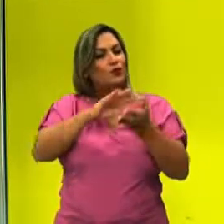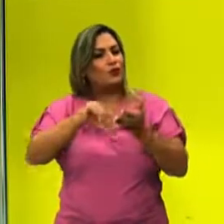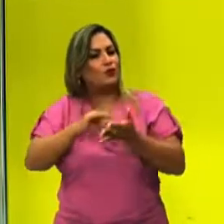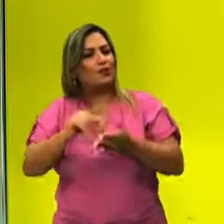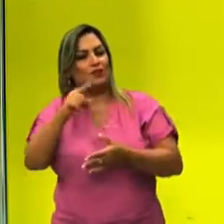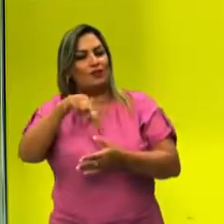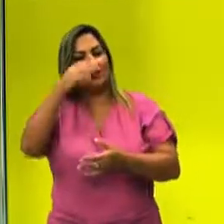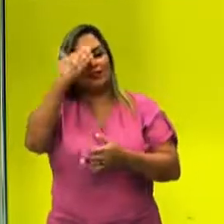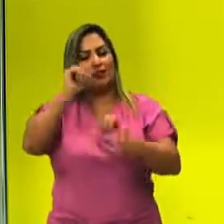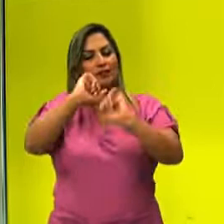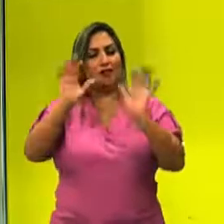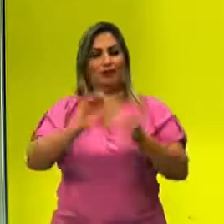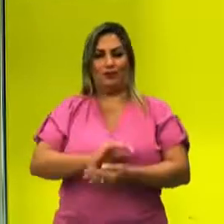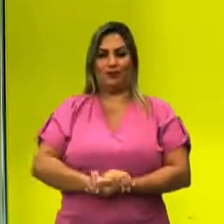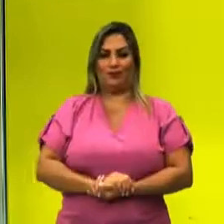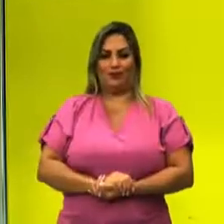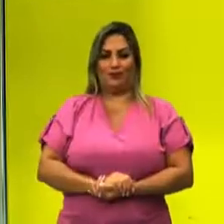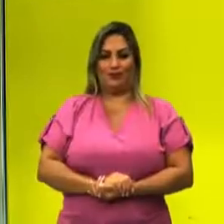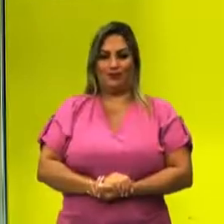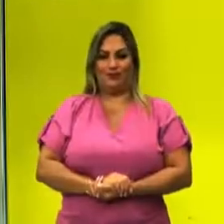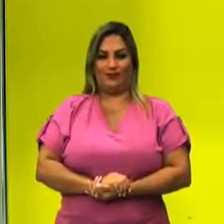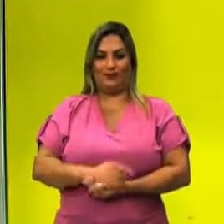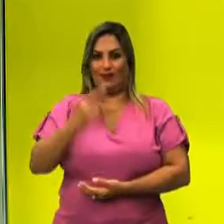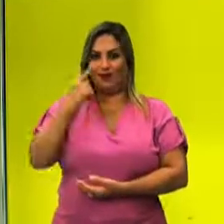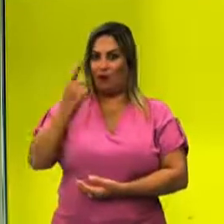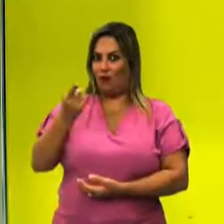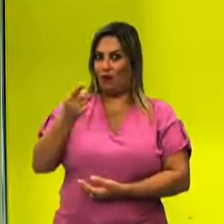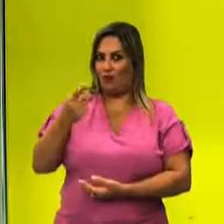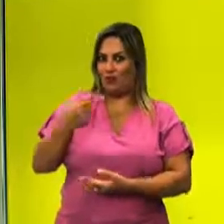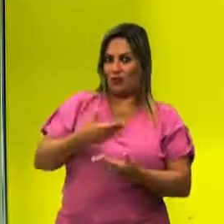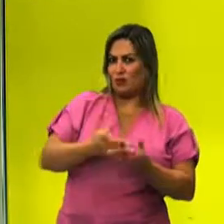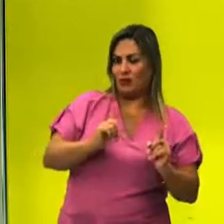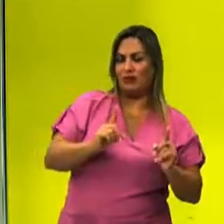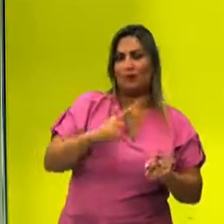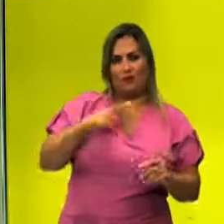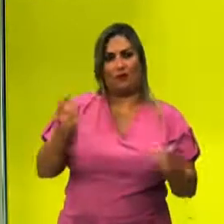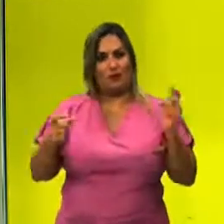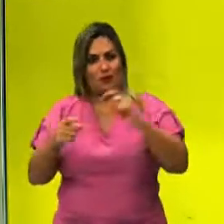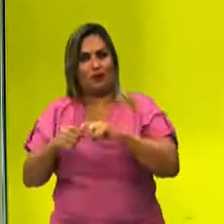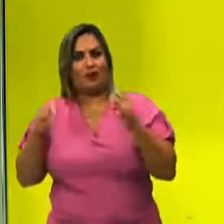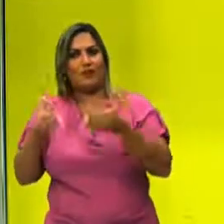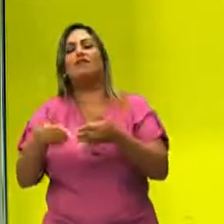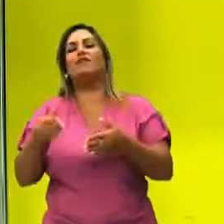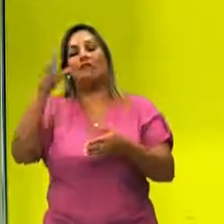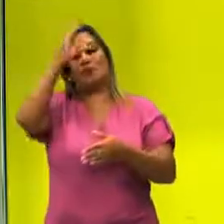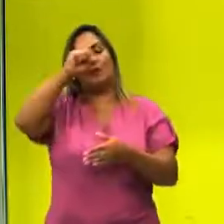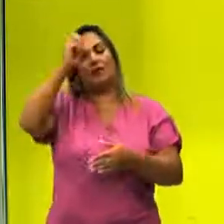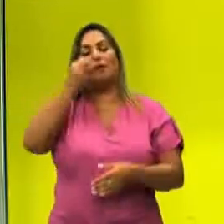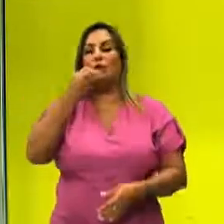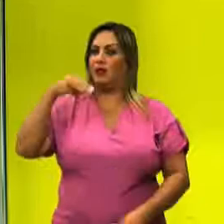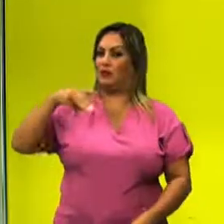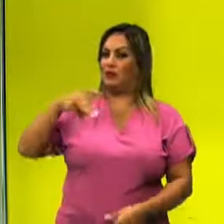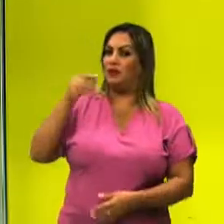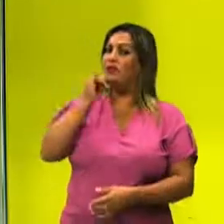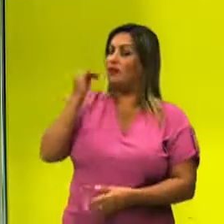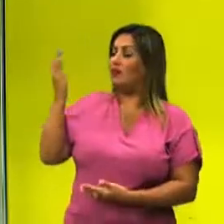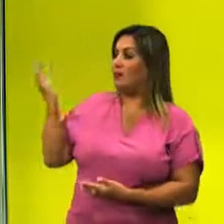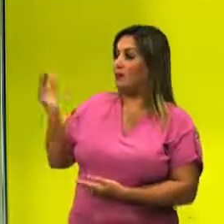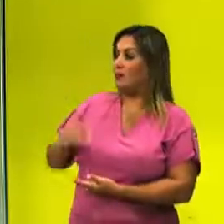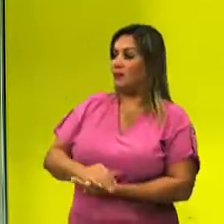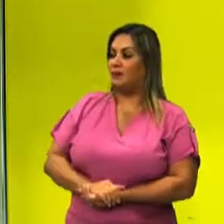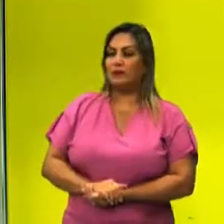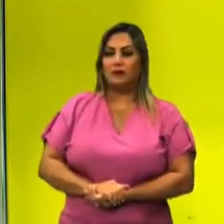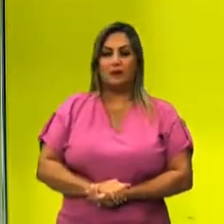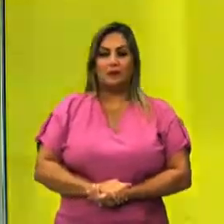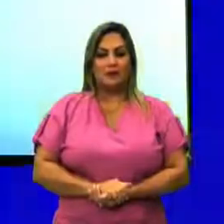dúvida vou tirar você da onde fala comigo da Chapada e vou levar para boa a temática então vá lá olha esse exemplo aqui